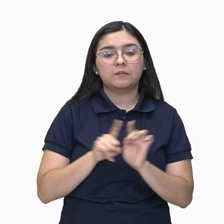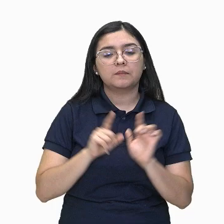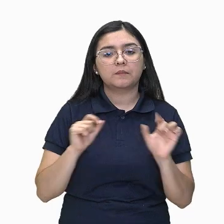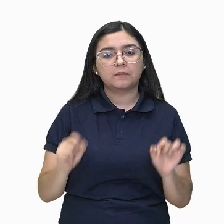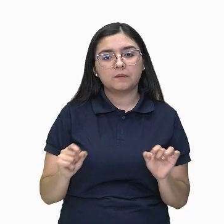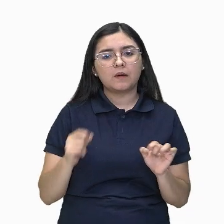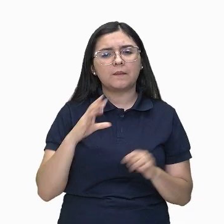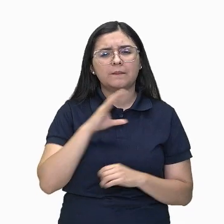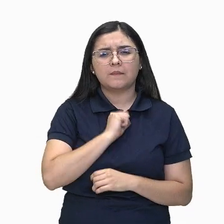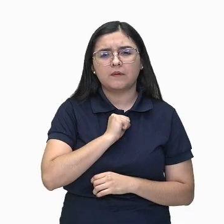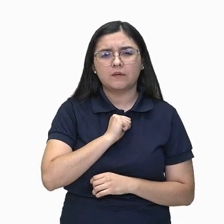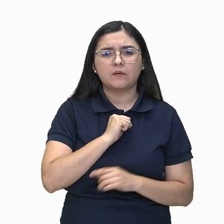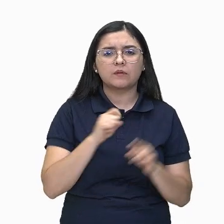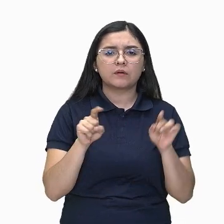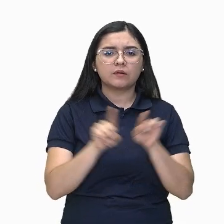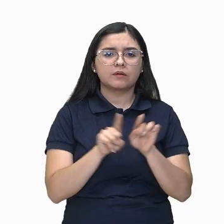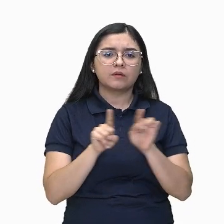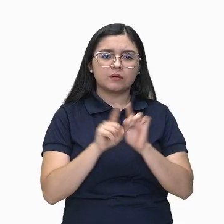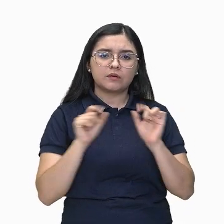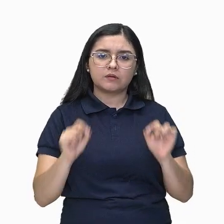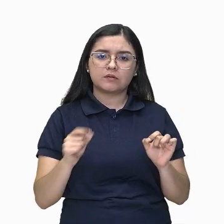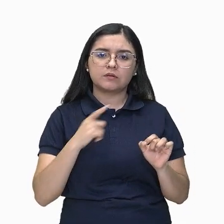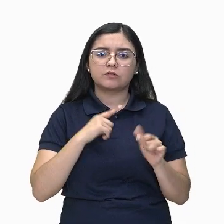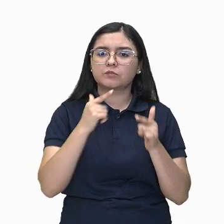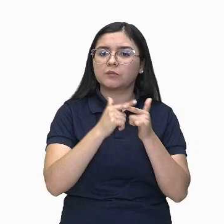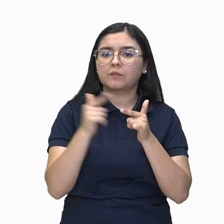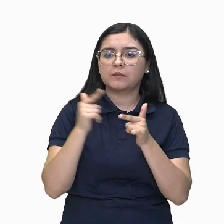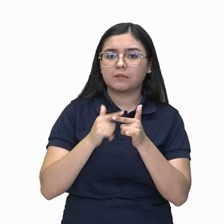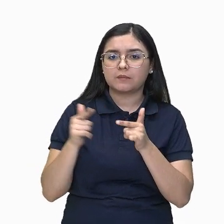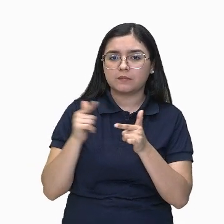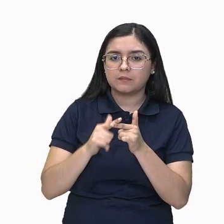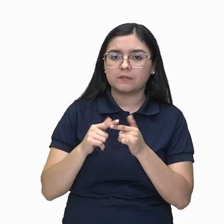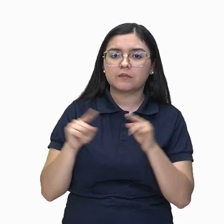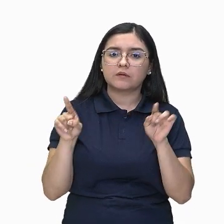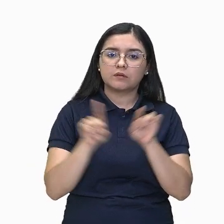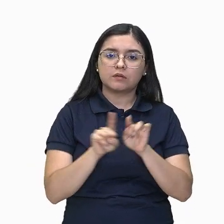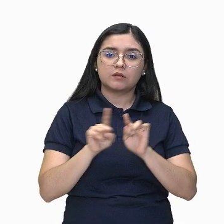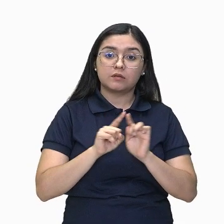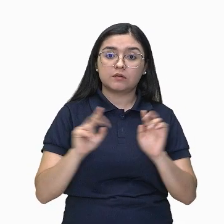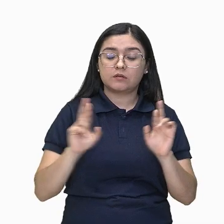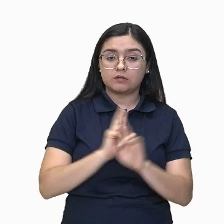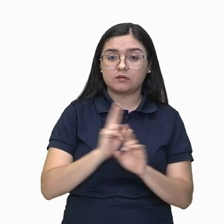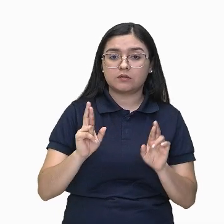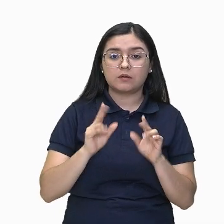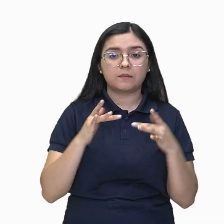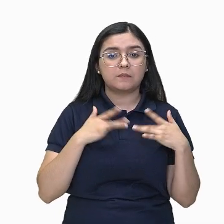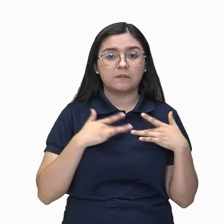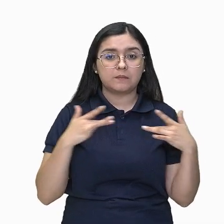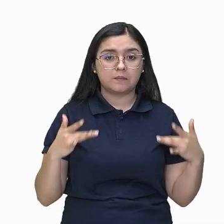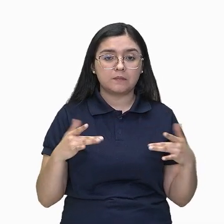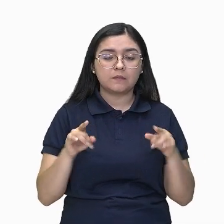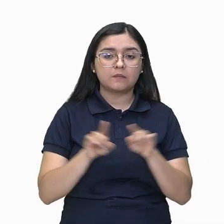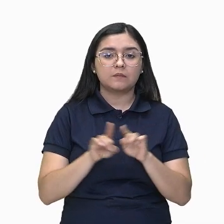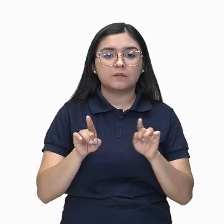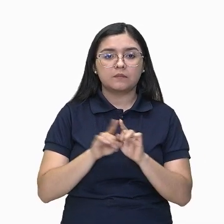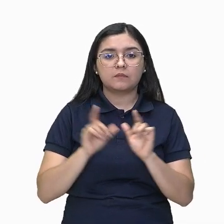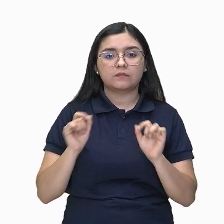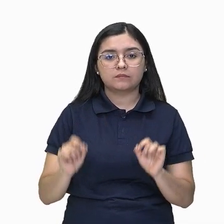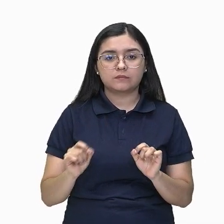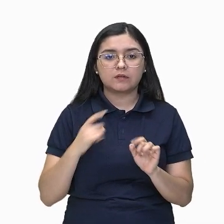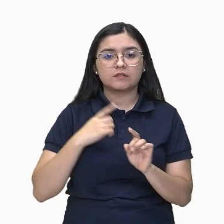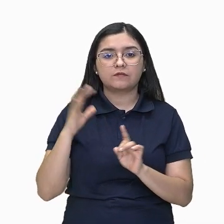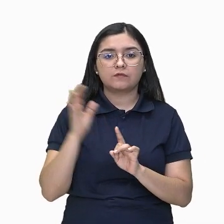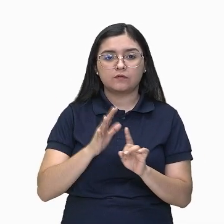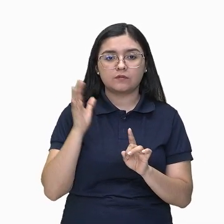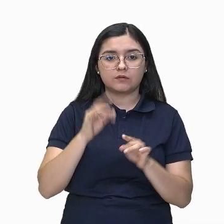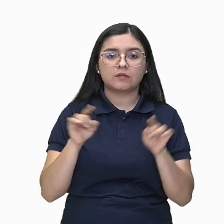esse amor sem as problemáticas, né, que relacionamentos trazem. A melancolia, que é a influência do mal do século,